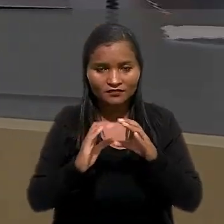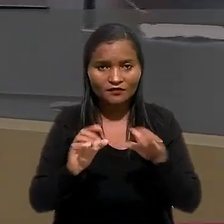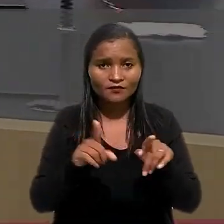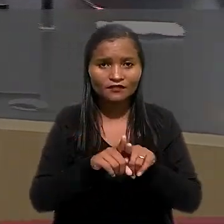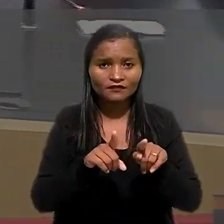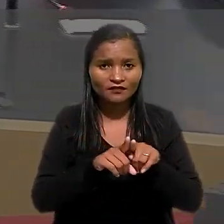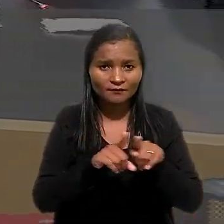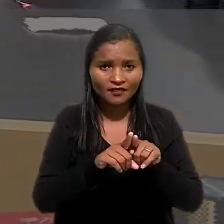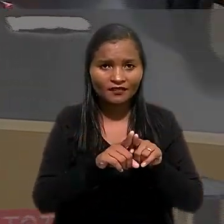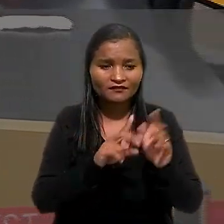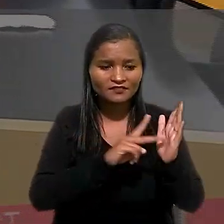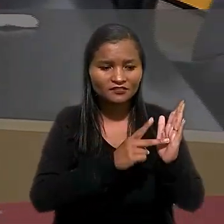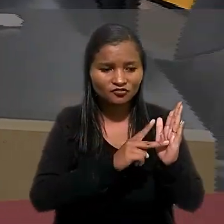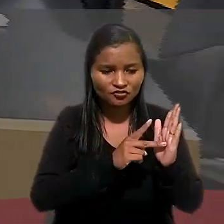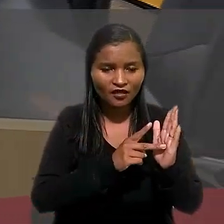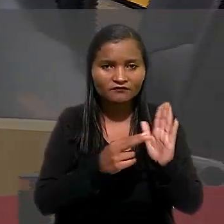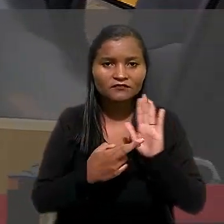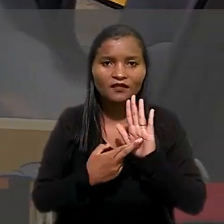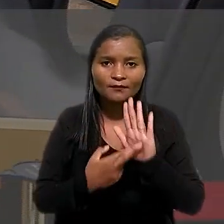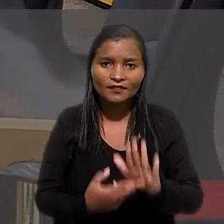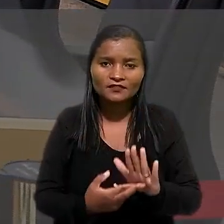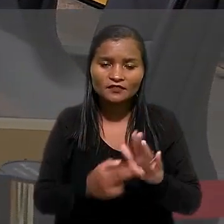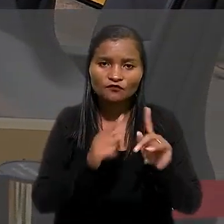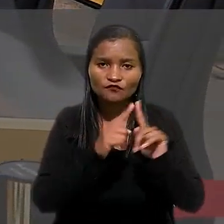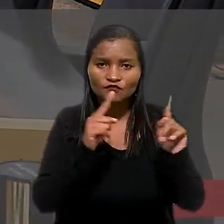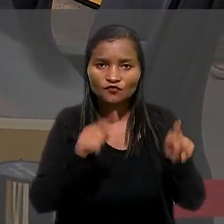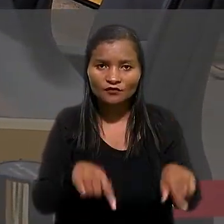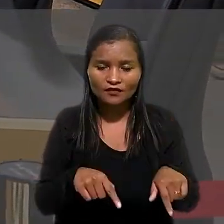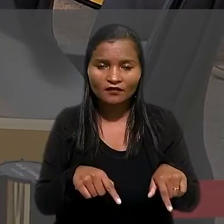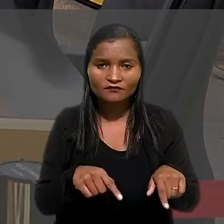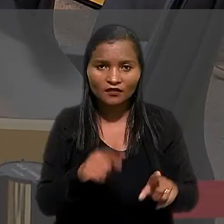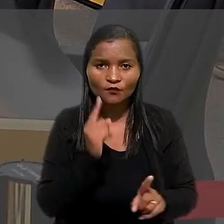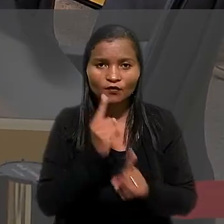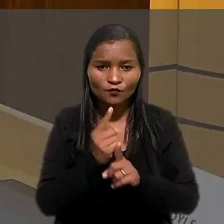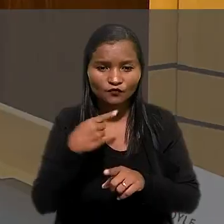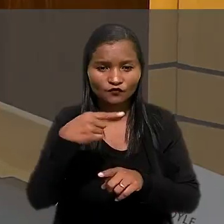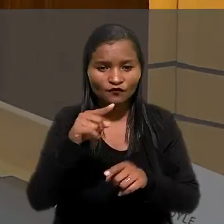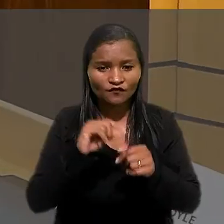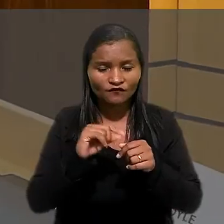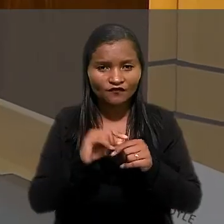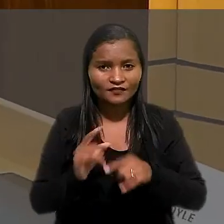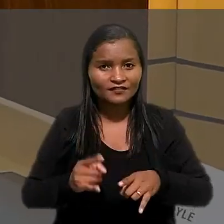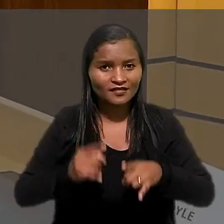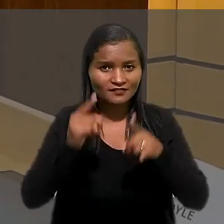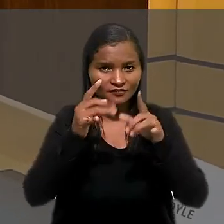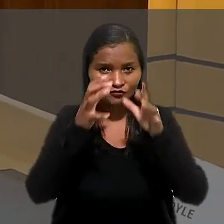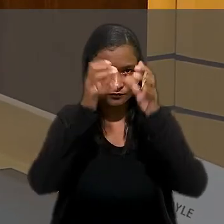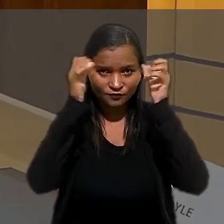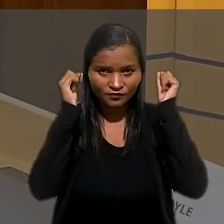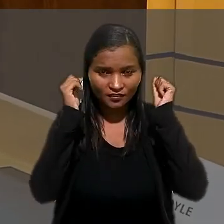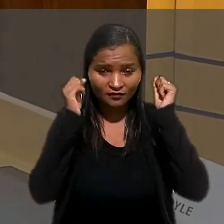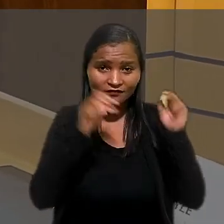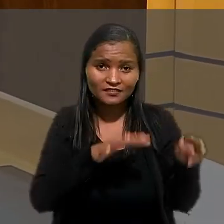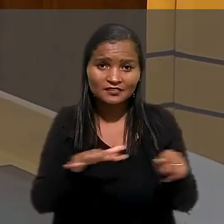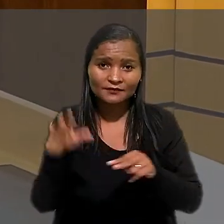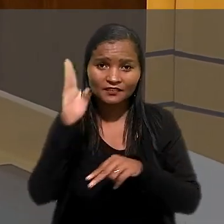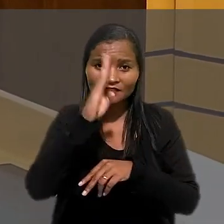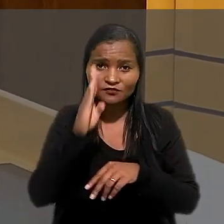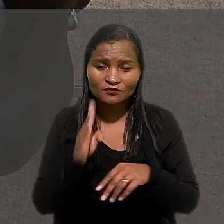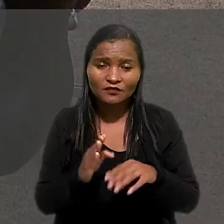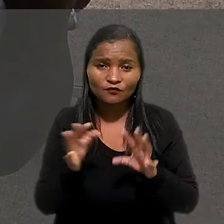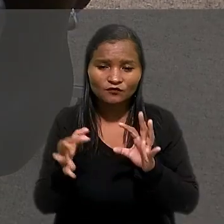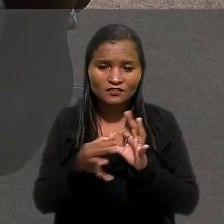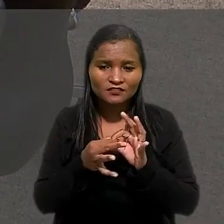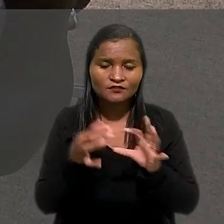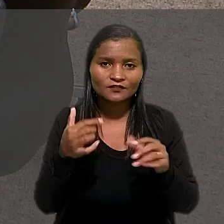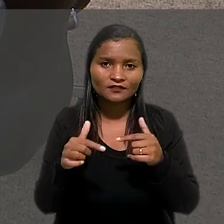Comunicação, EBC, e entidades sindicais que representam os empregados. O encontro foi realizado na sede do tribunal durante a